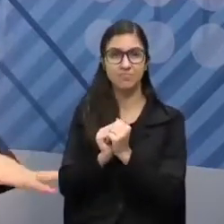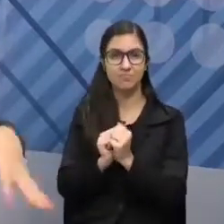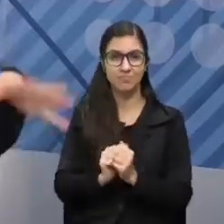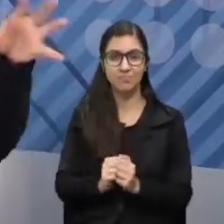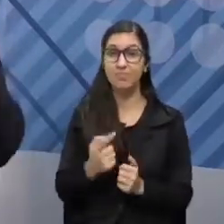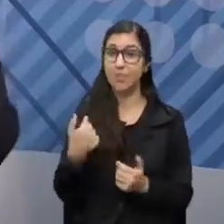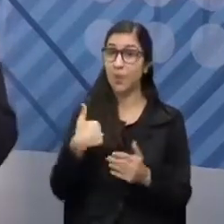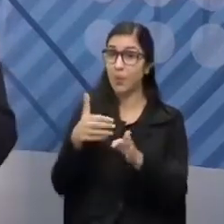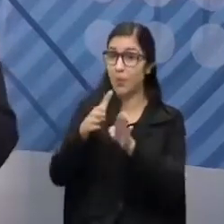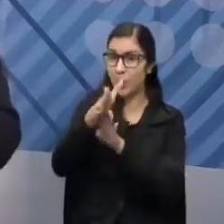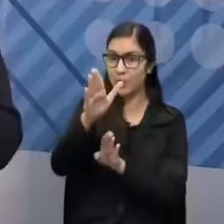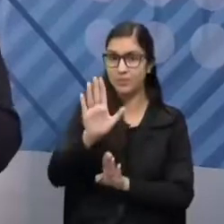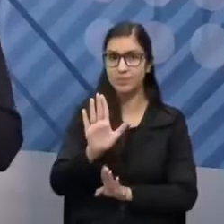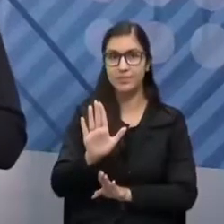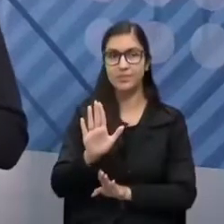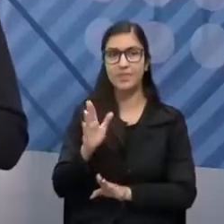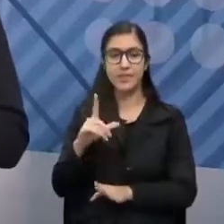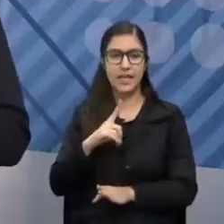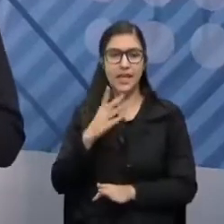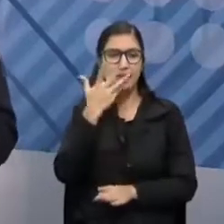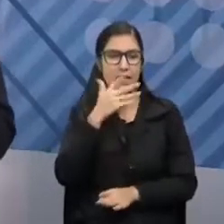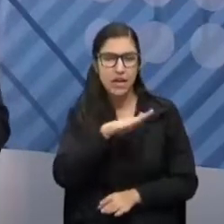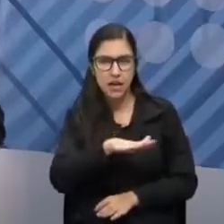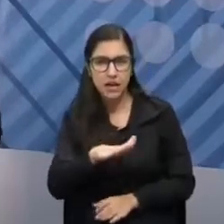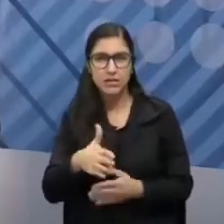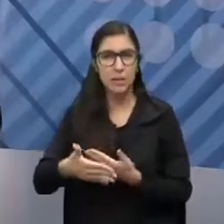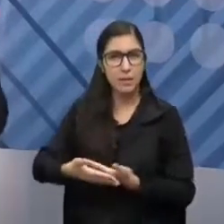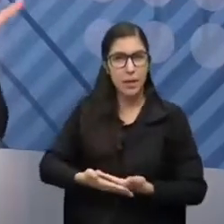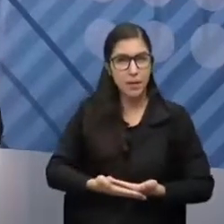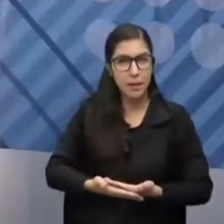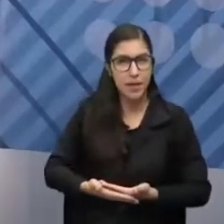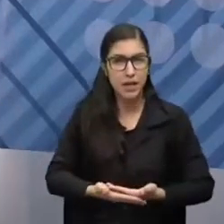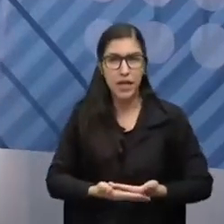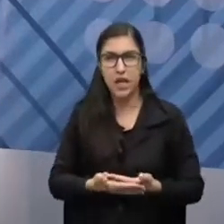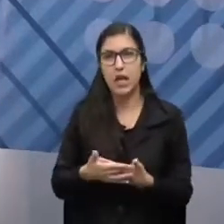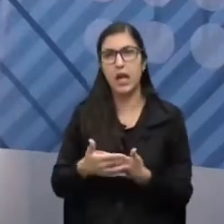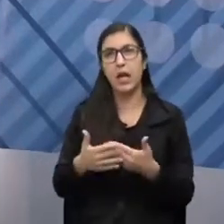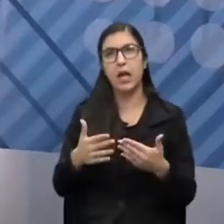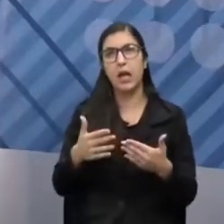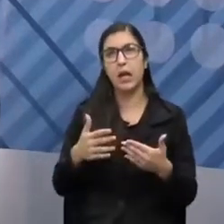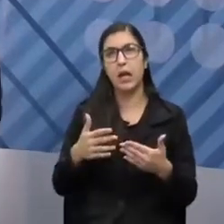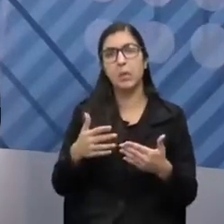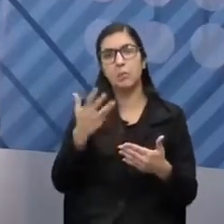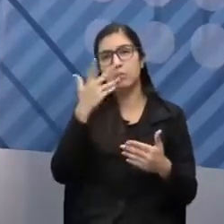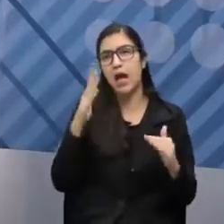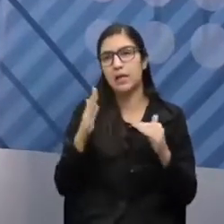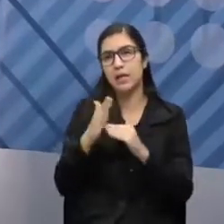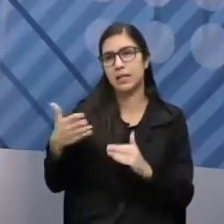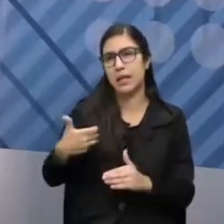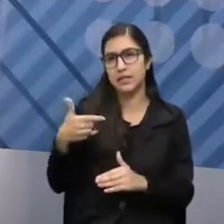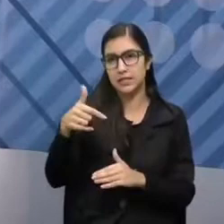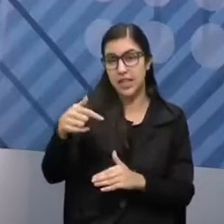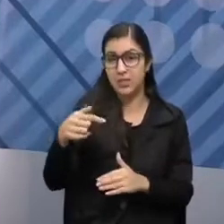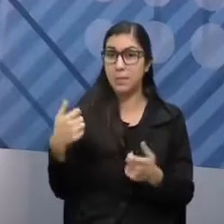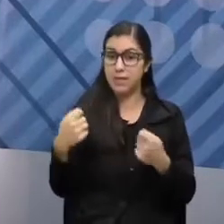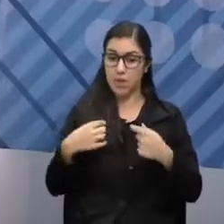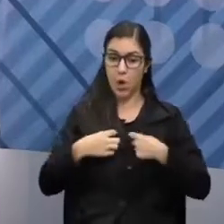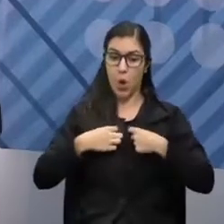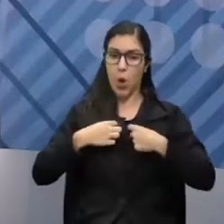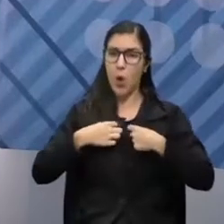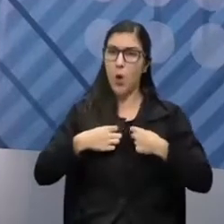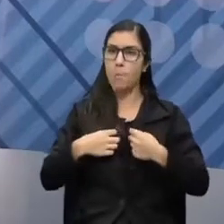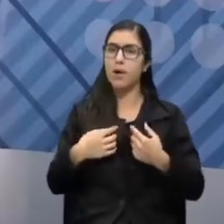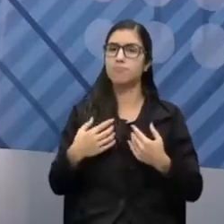vocês. Quem vai trabalhar com essas crianças, com bebês e com crianças até 7 anos, roupas confortáveis